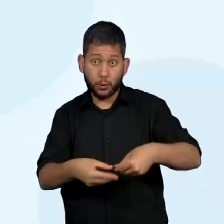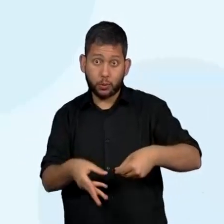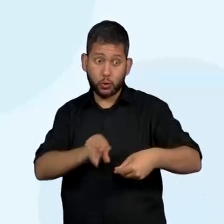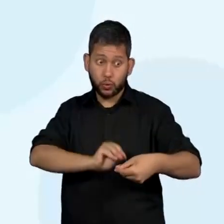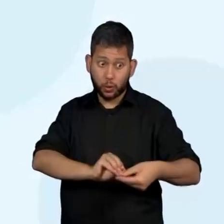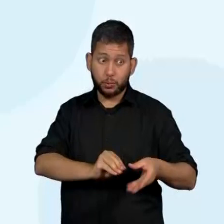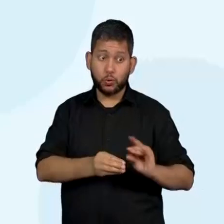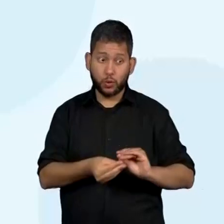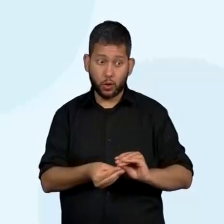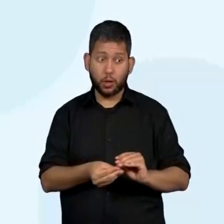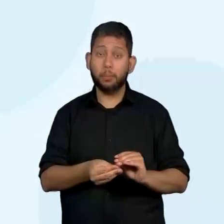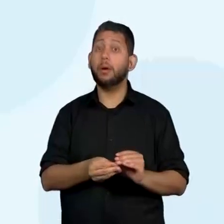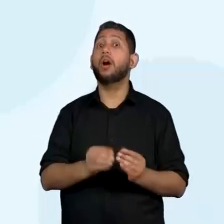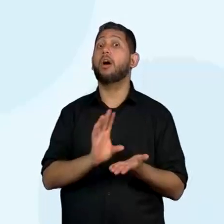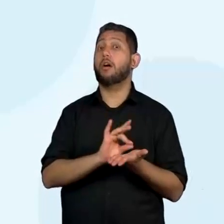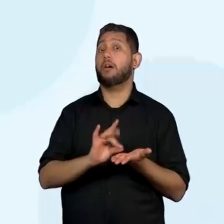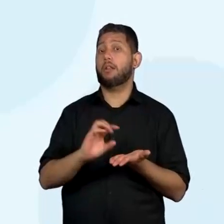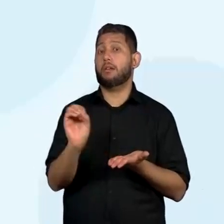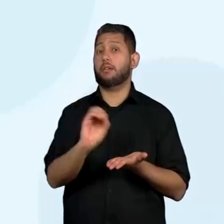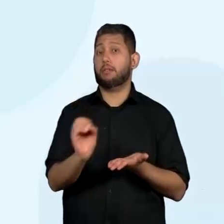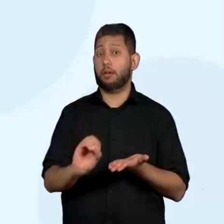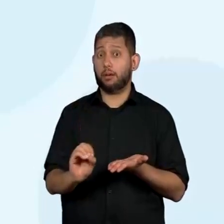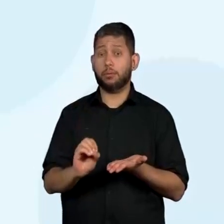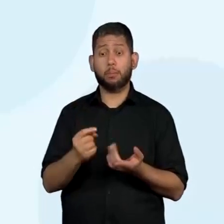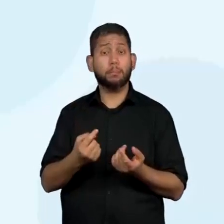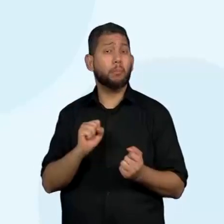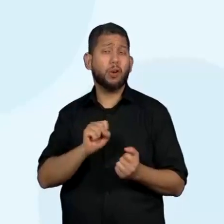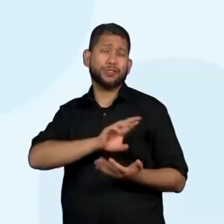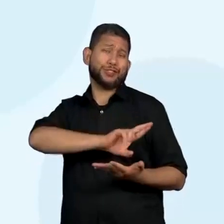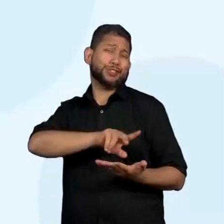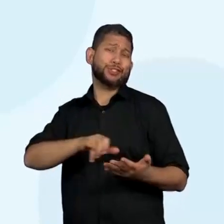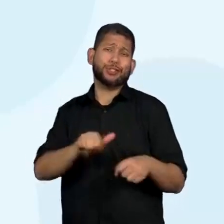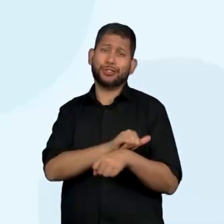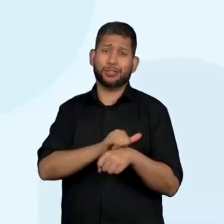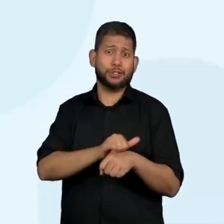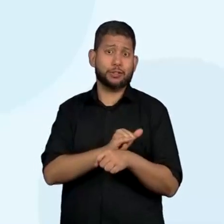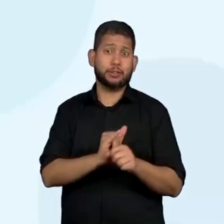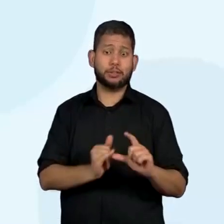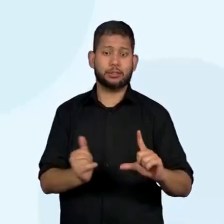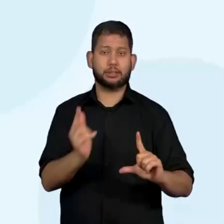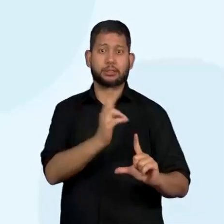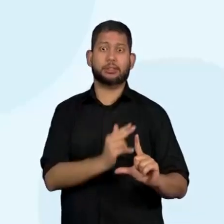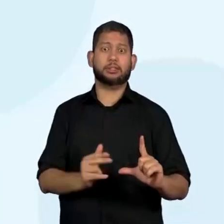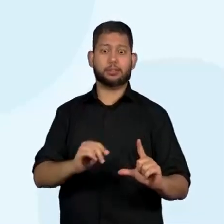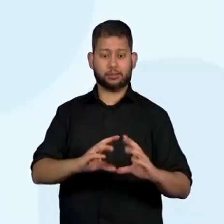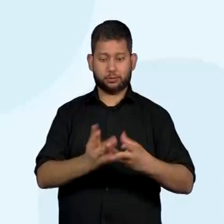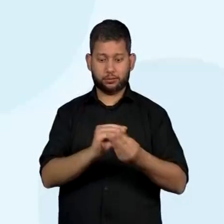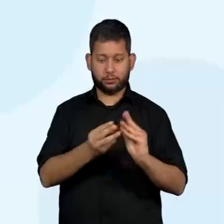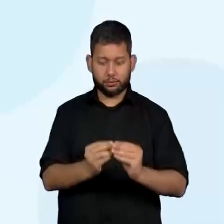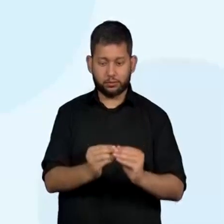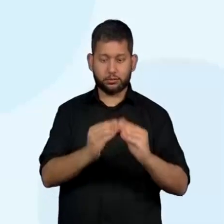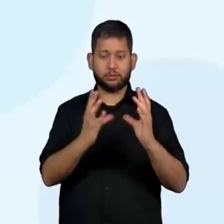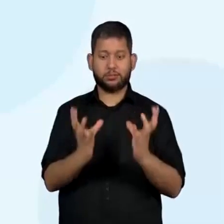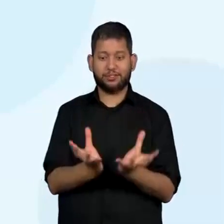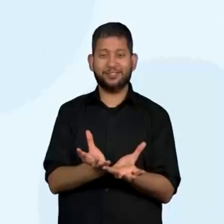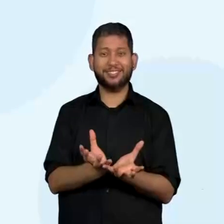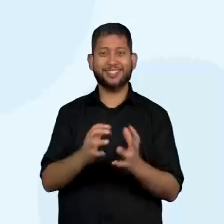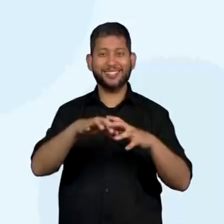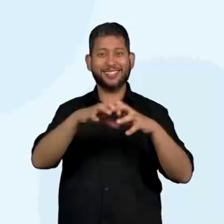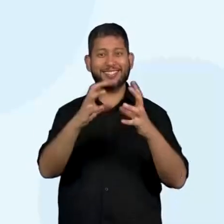no entanto podem ser combinadas de diversas maneiras para formar desenhos complexos muito bem